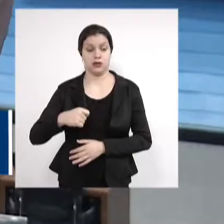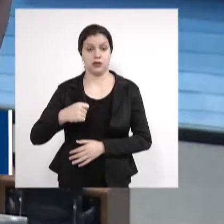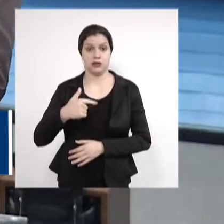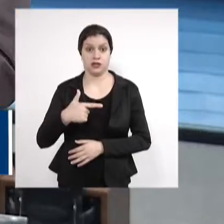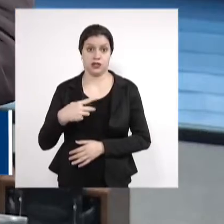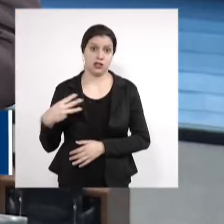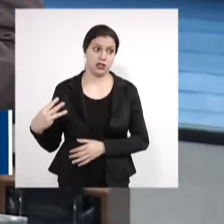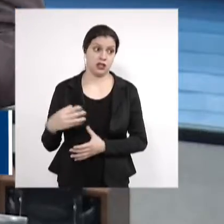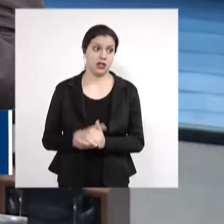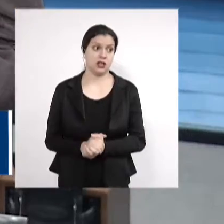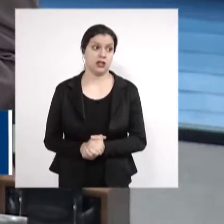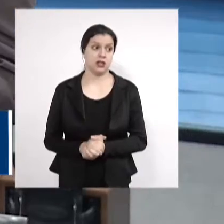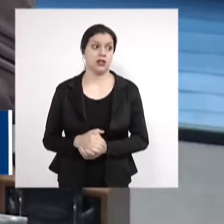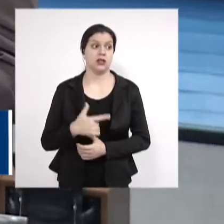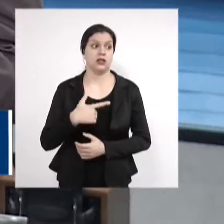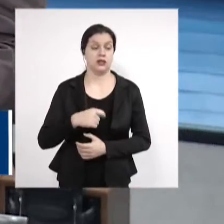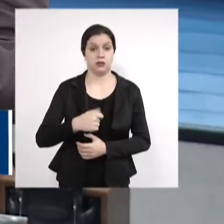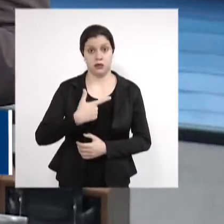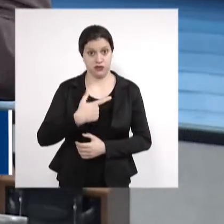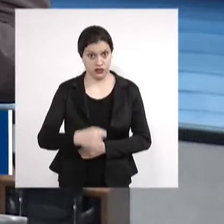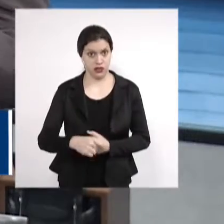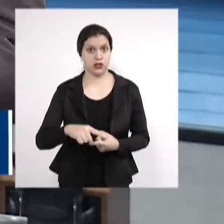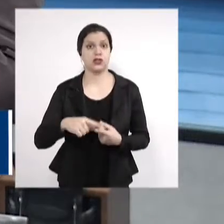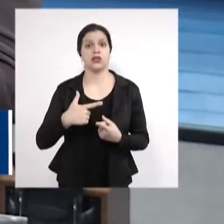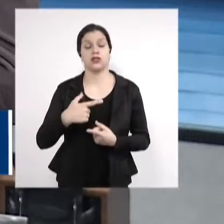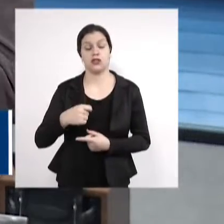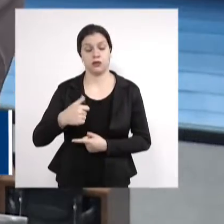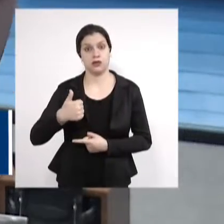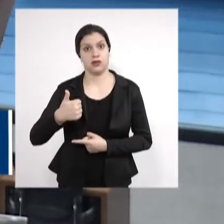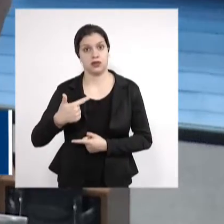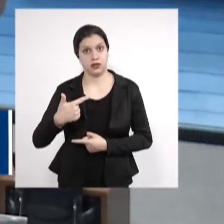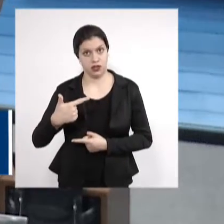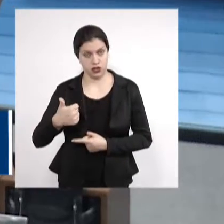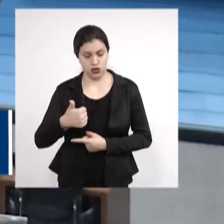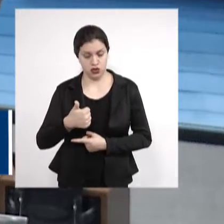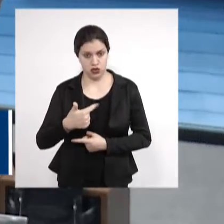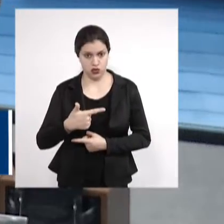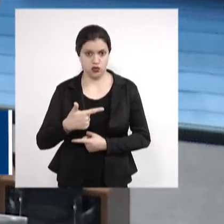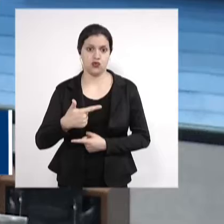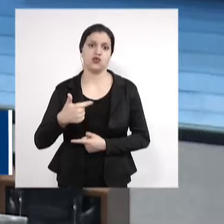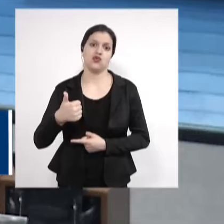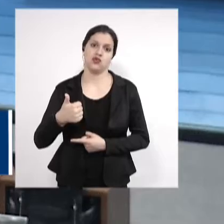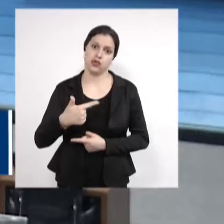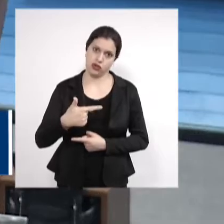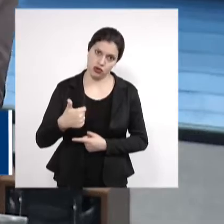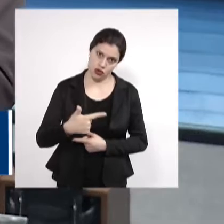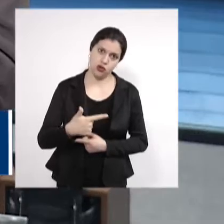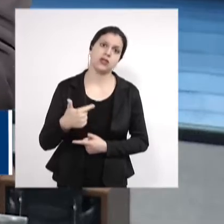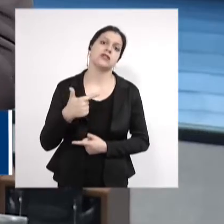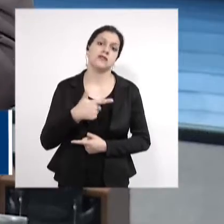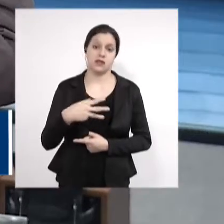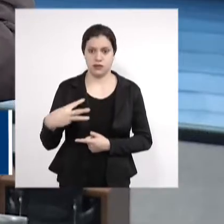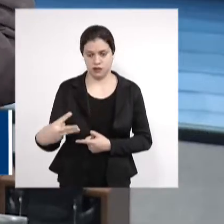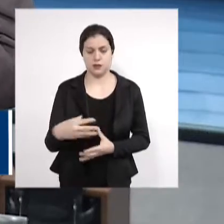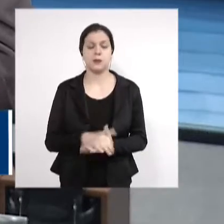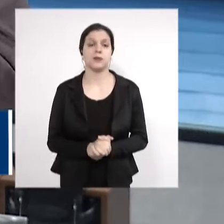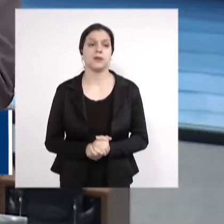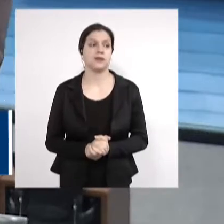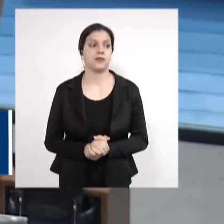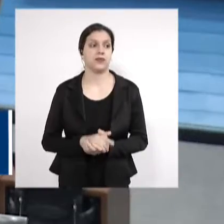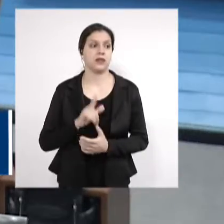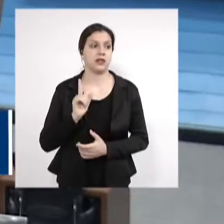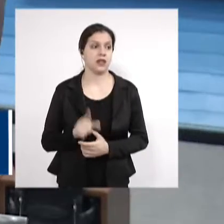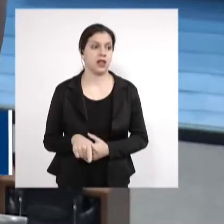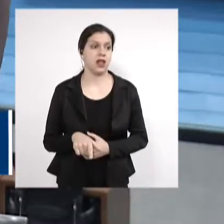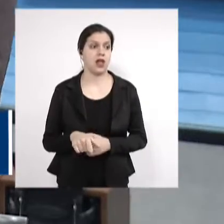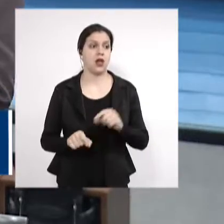né? 20, 21, 22 e 23. Isso aí. E o 23, até você falou um negócio que é bastante importante de a gente destacar mais uma vez, Marta, é um plano